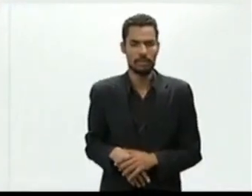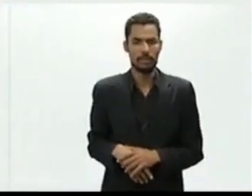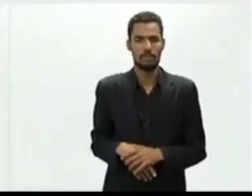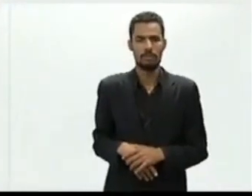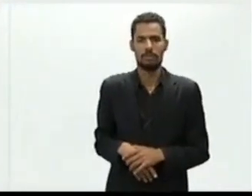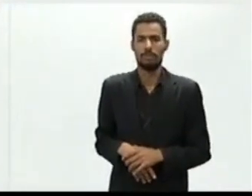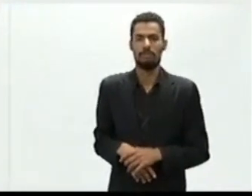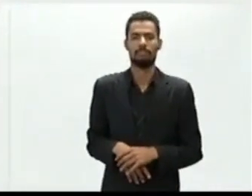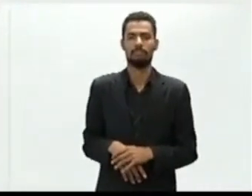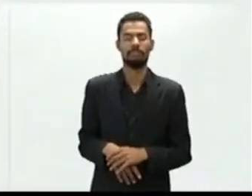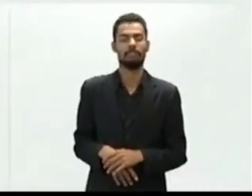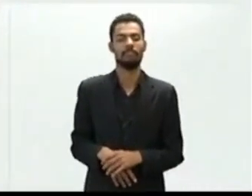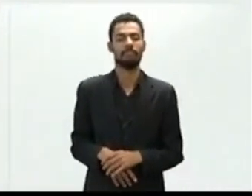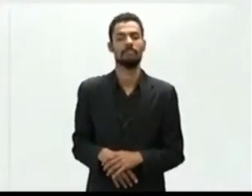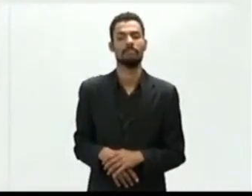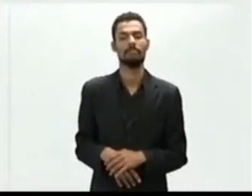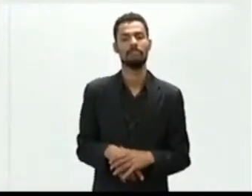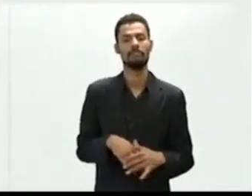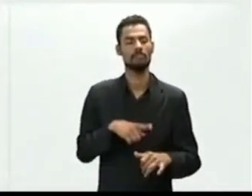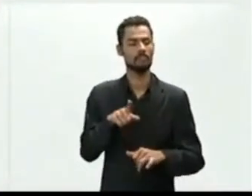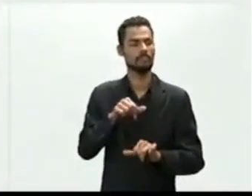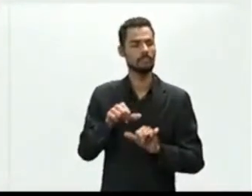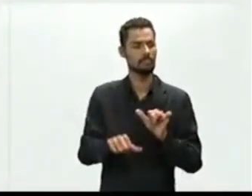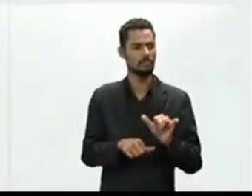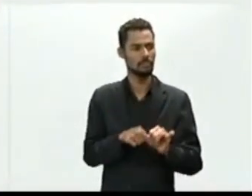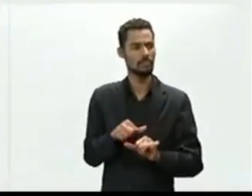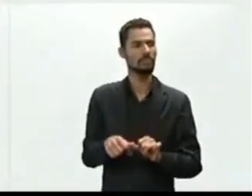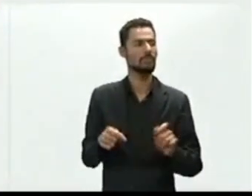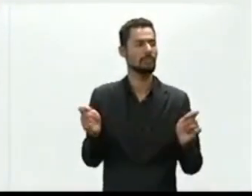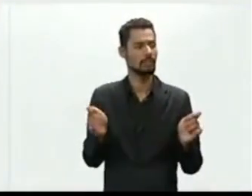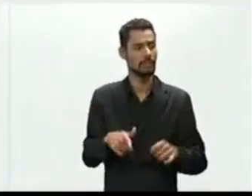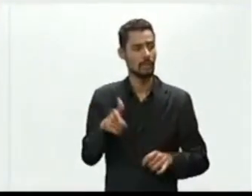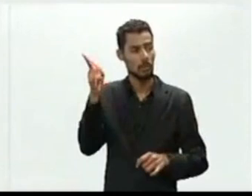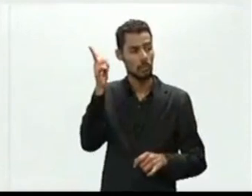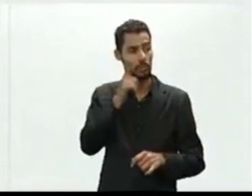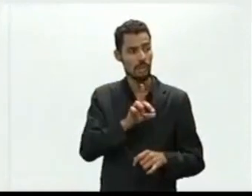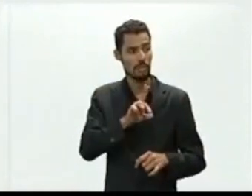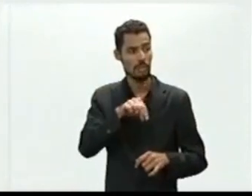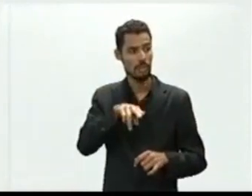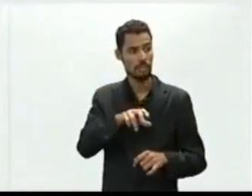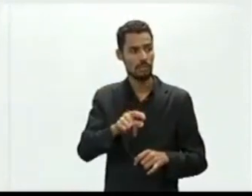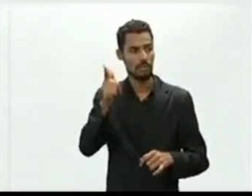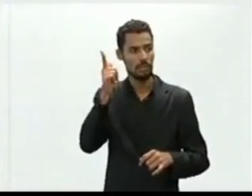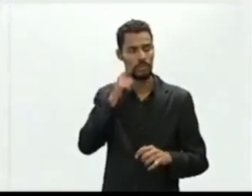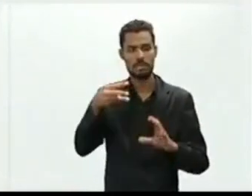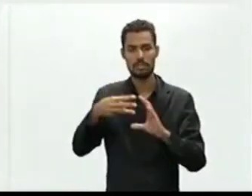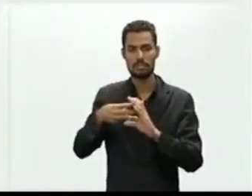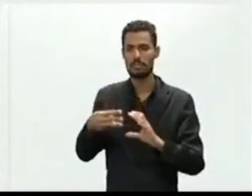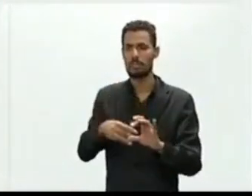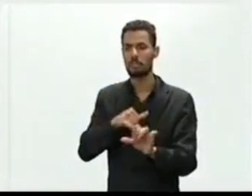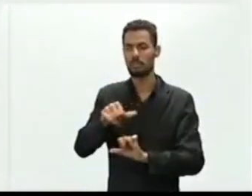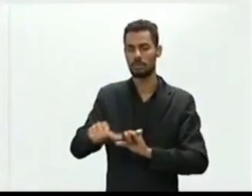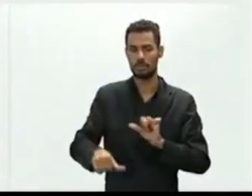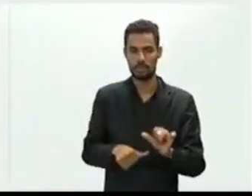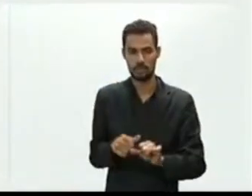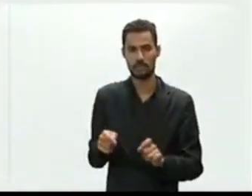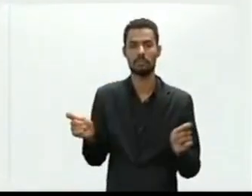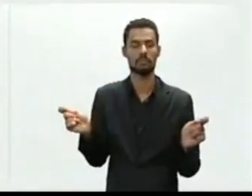E existe toda uma questão de você transformar essa célula. Quando a gente consegue colocar o DNA dentro de uma célula, a gente chama isso de transformação.